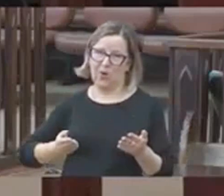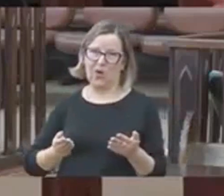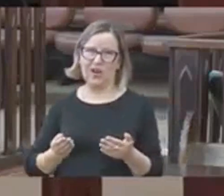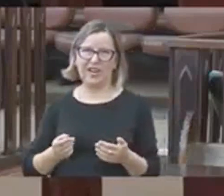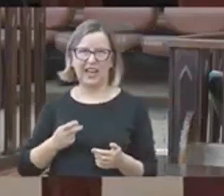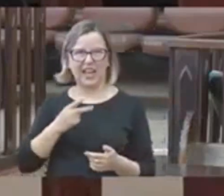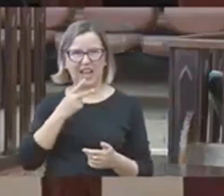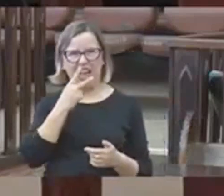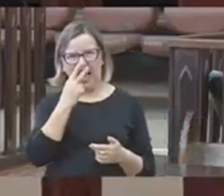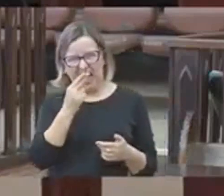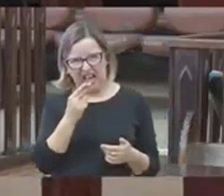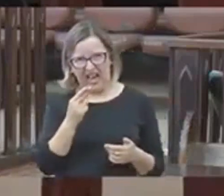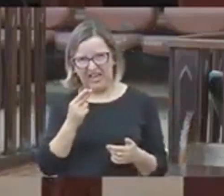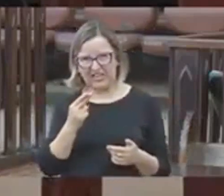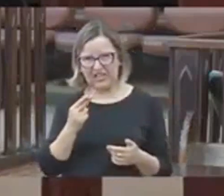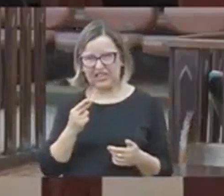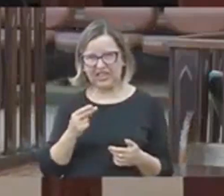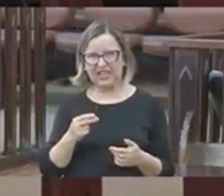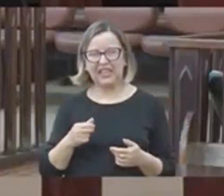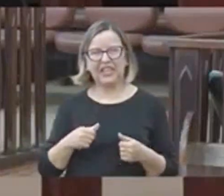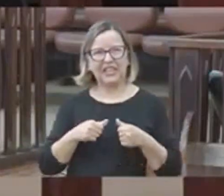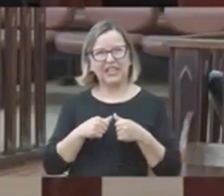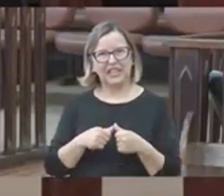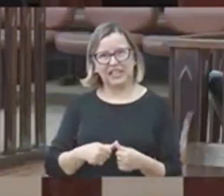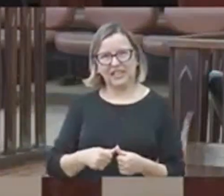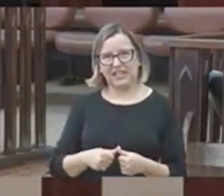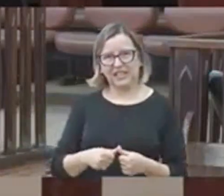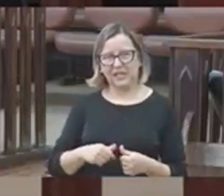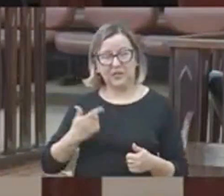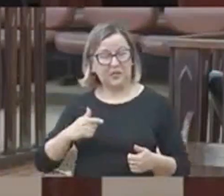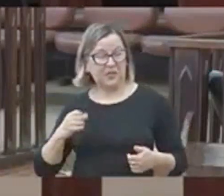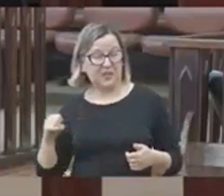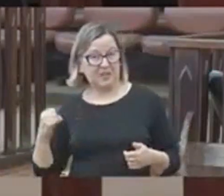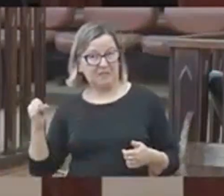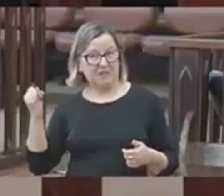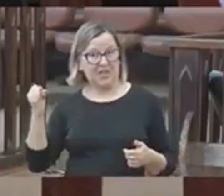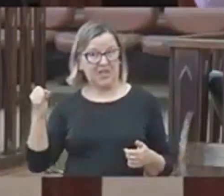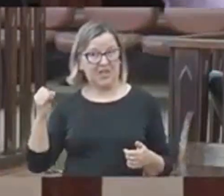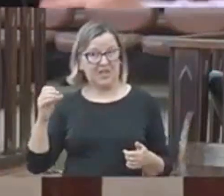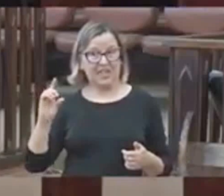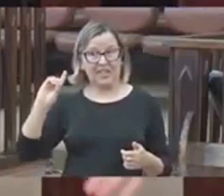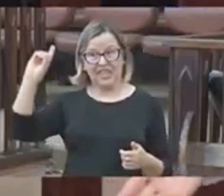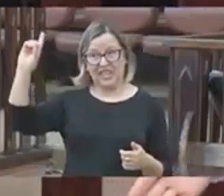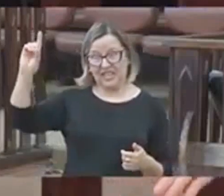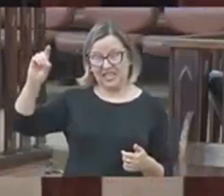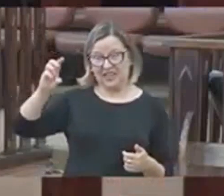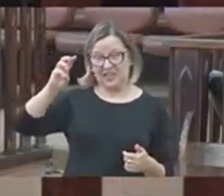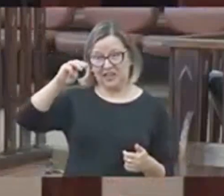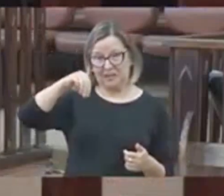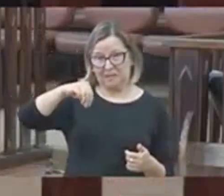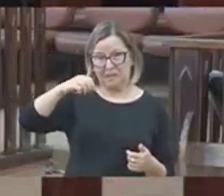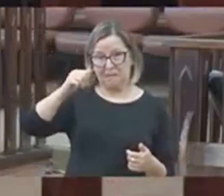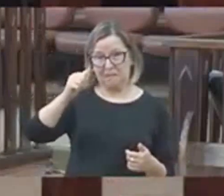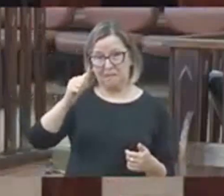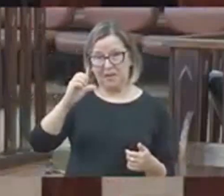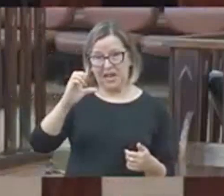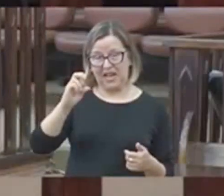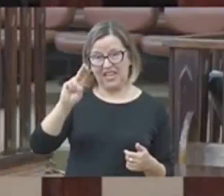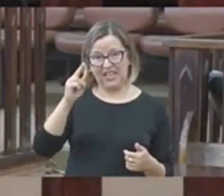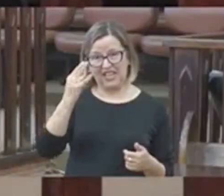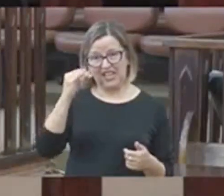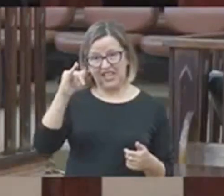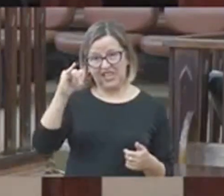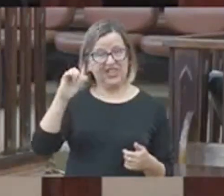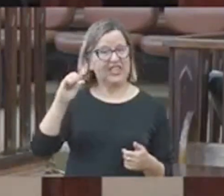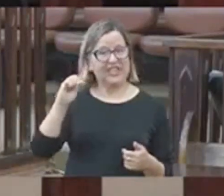isso aí é balela, isso aí é machismo, Deus é machista, o apóstolo Paulo é machista. Não, Deus deu